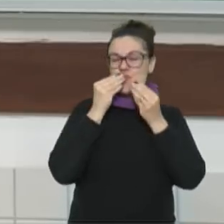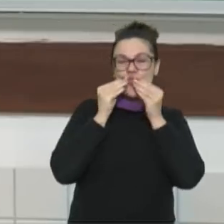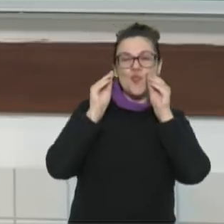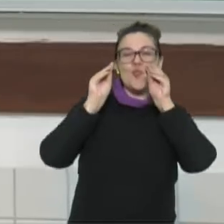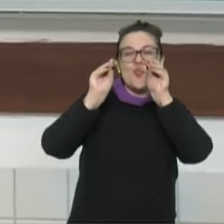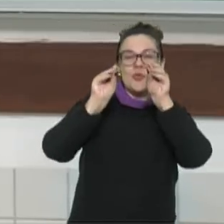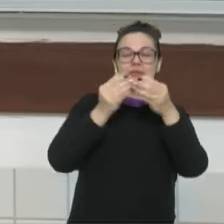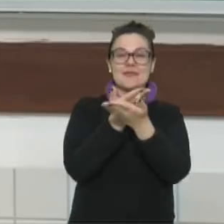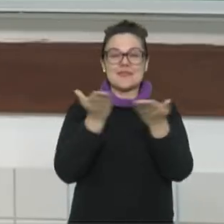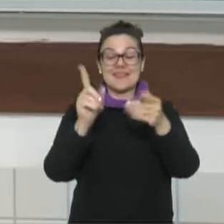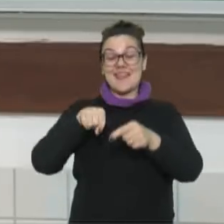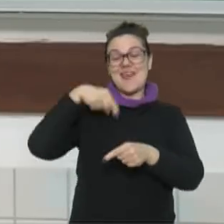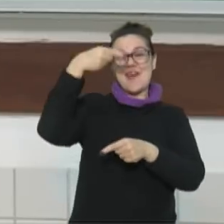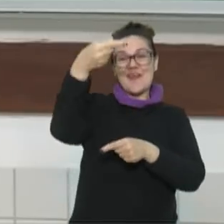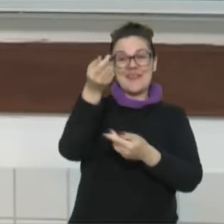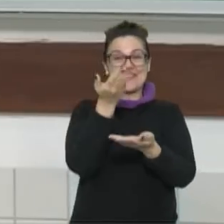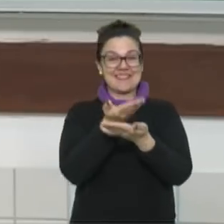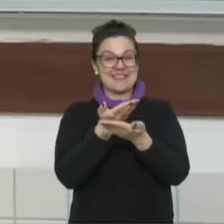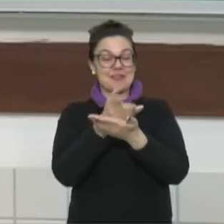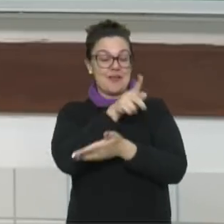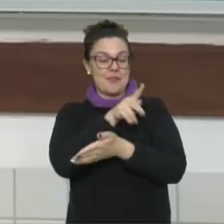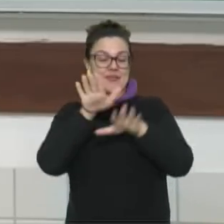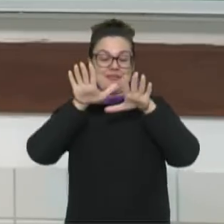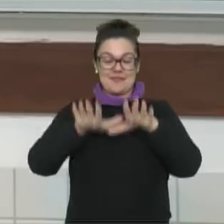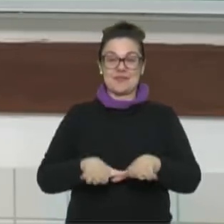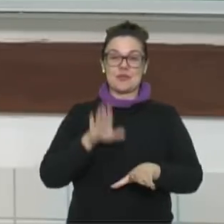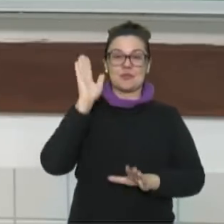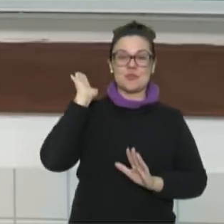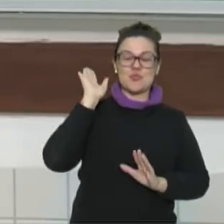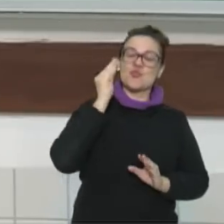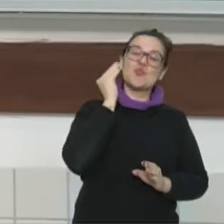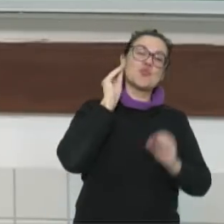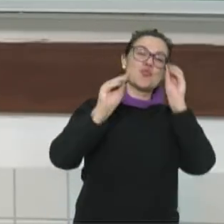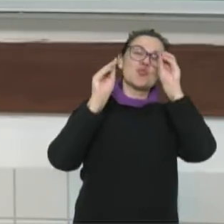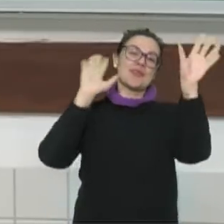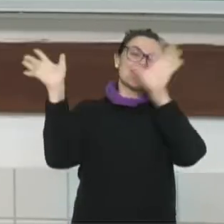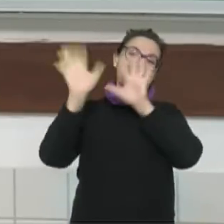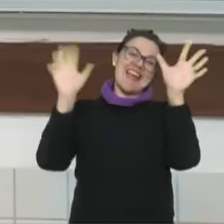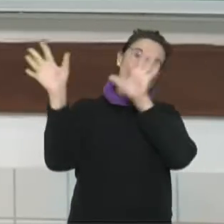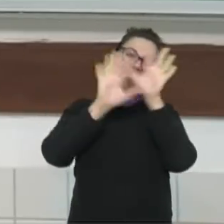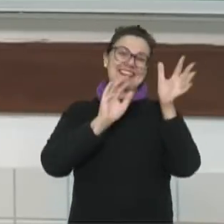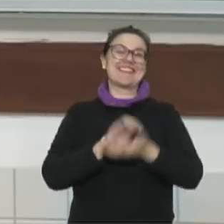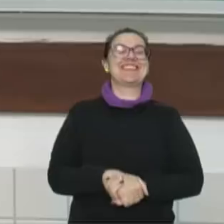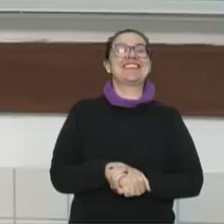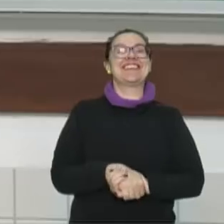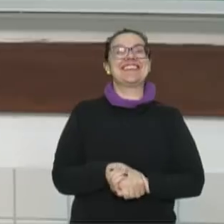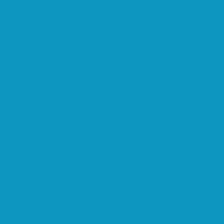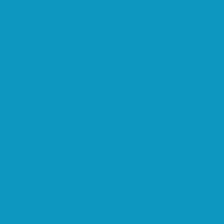bom? E até a próxima aula, a prof. fica por aqui. Beijos, tchau!